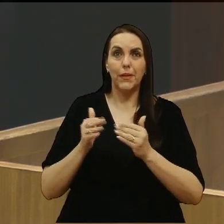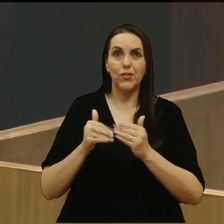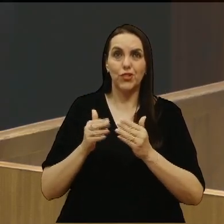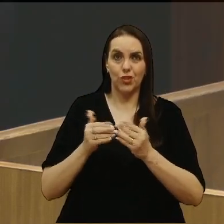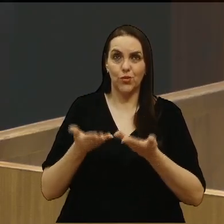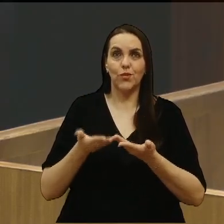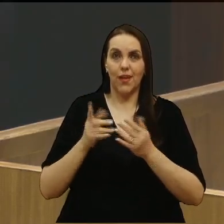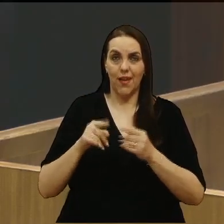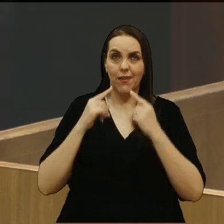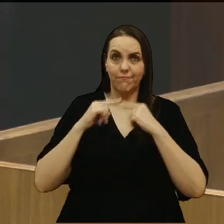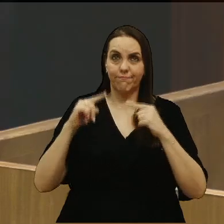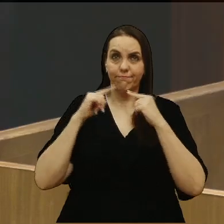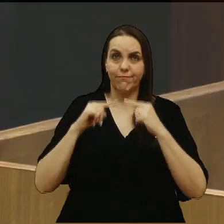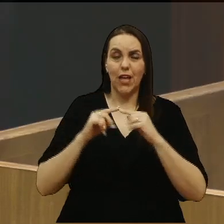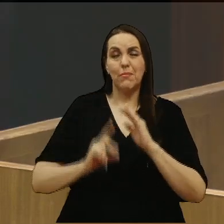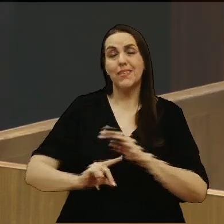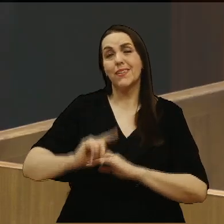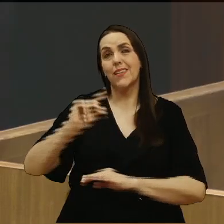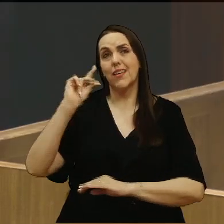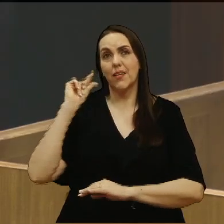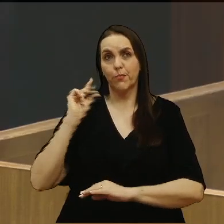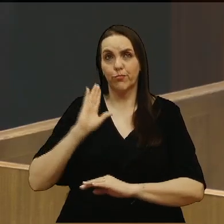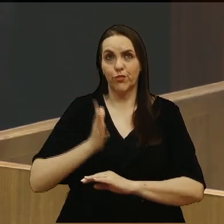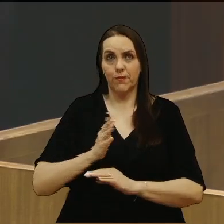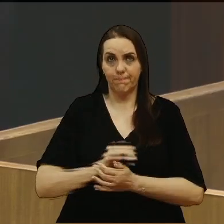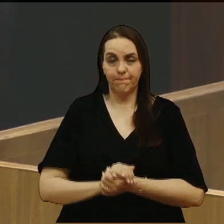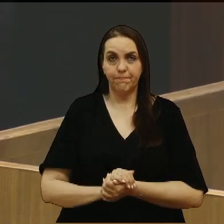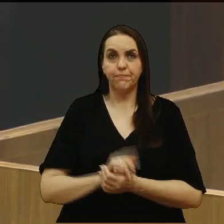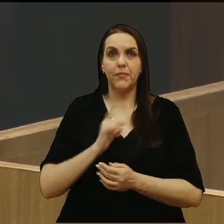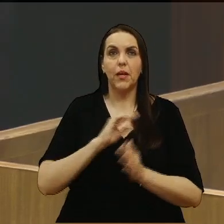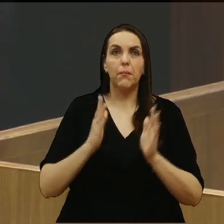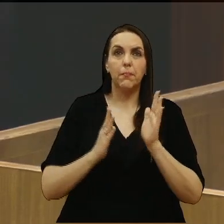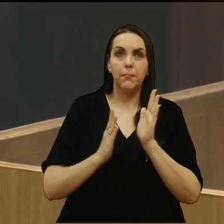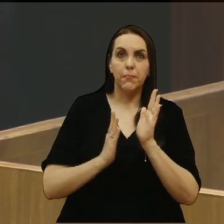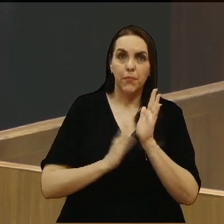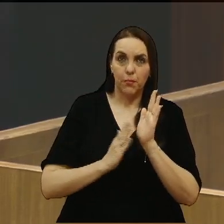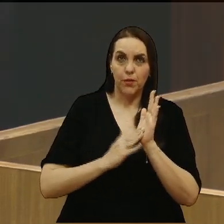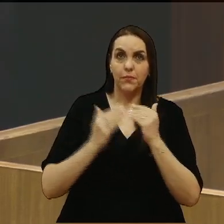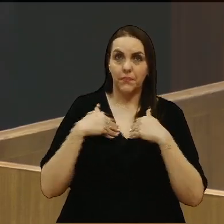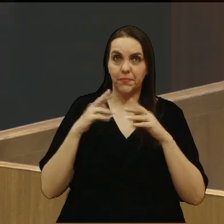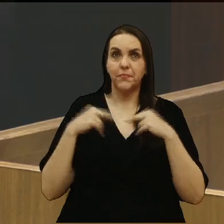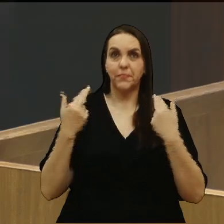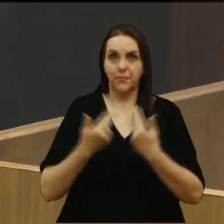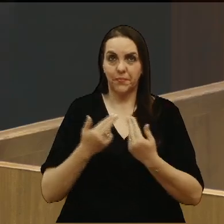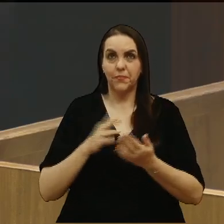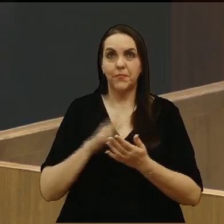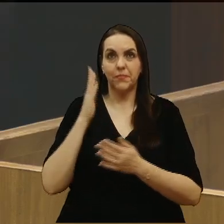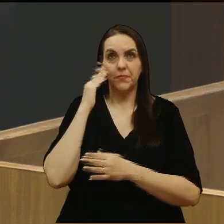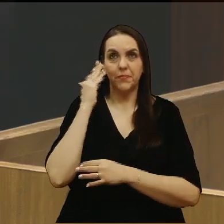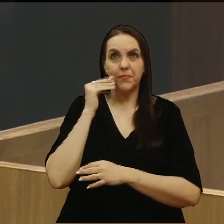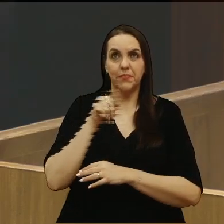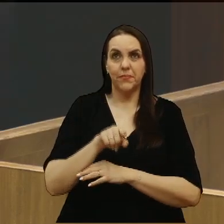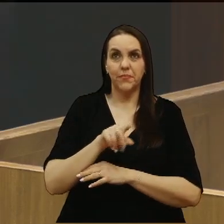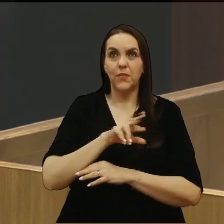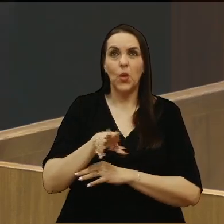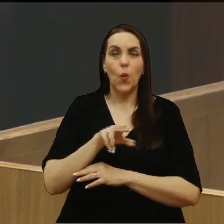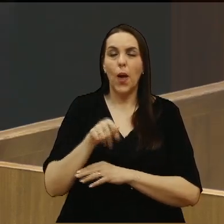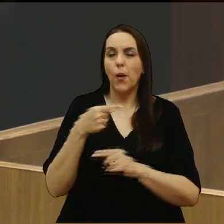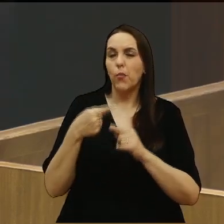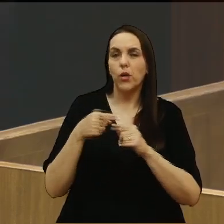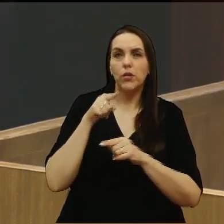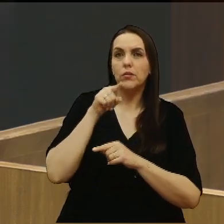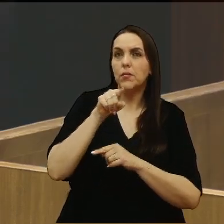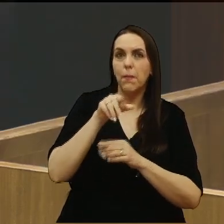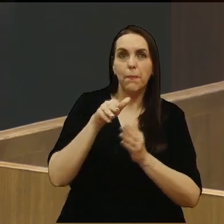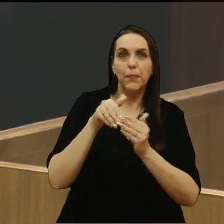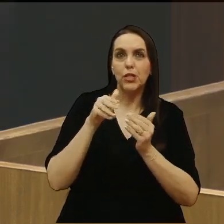reivindicação de há muito tempo. E quando eu propus essa reunião, mesmo sabendo, não foi porque o senhor pediu, porque o